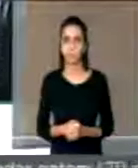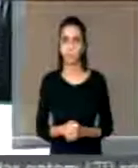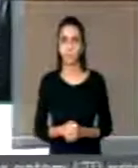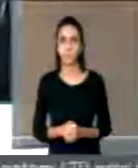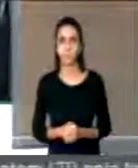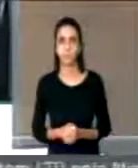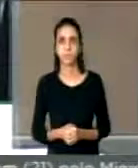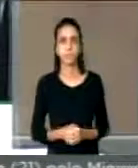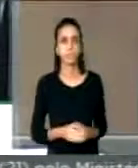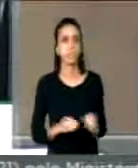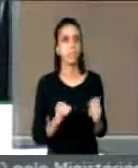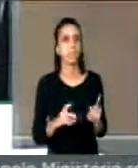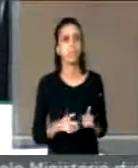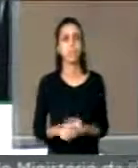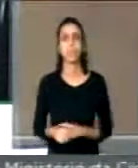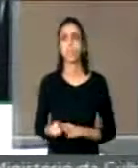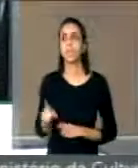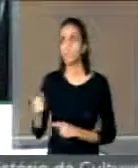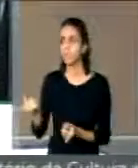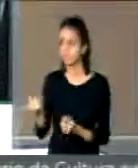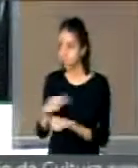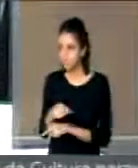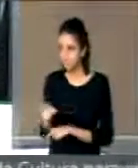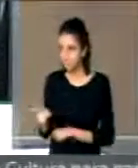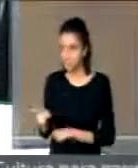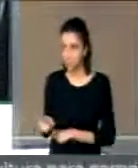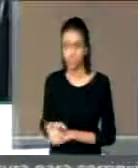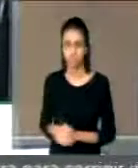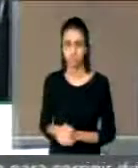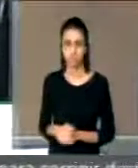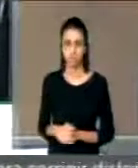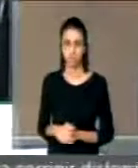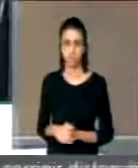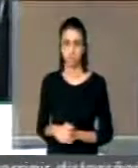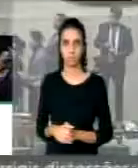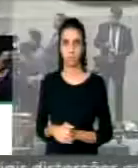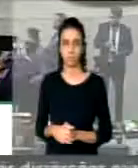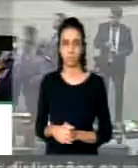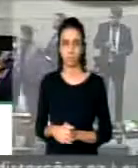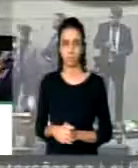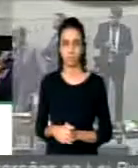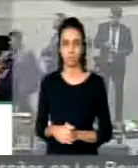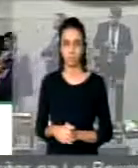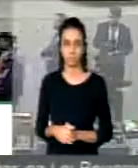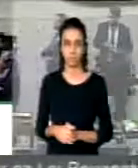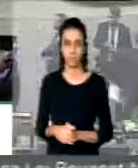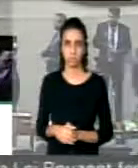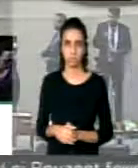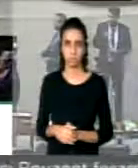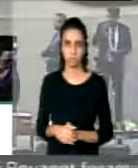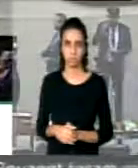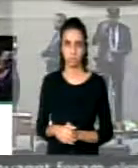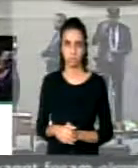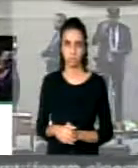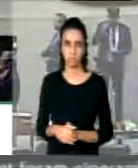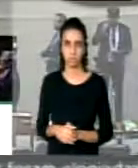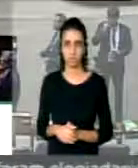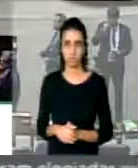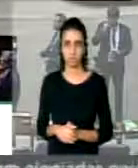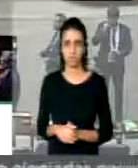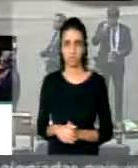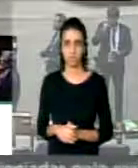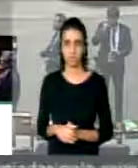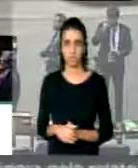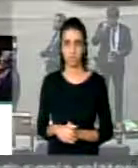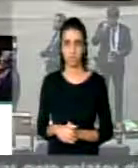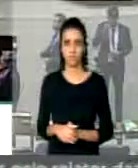Acho que o rei só vai contraditar. Vossa Excelência vai contraditar, deputado? Presidente, deputado Domingos Sávio. Oh, desculpa, perdão. Domingos Sávio.